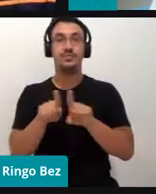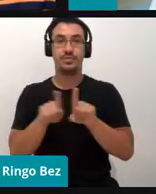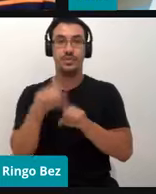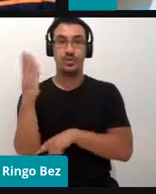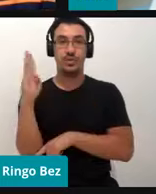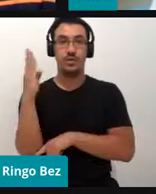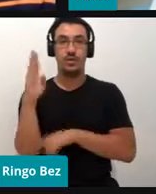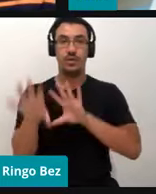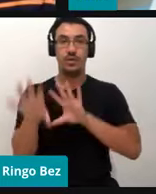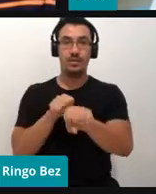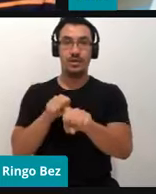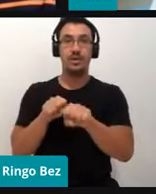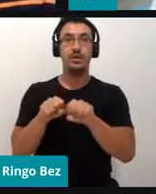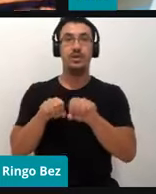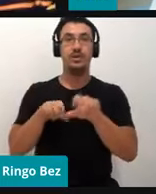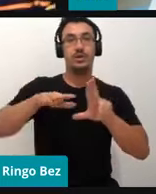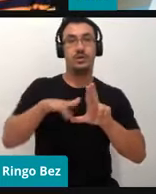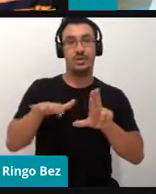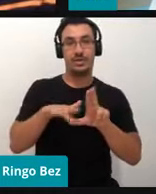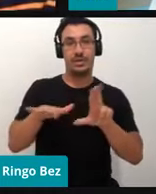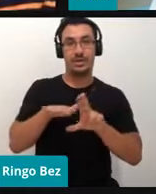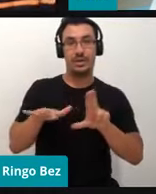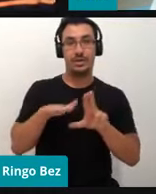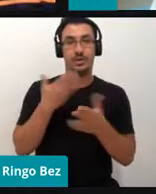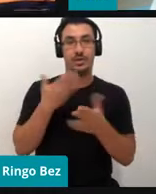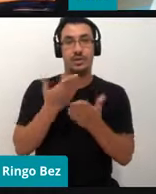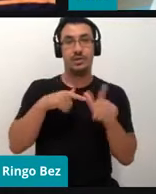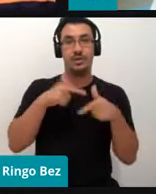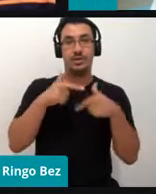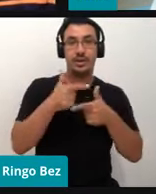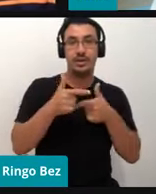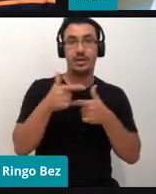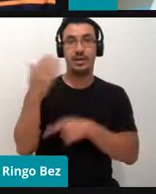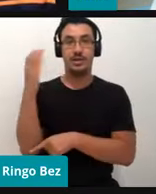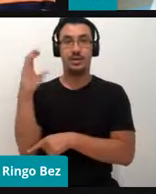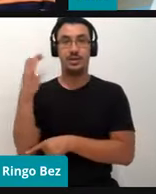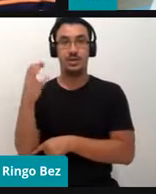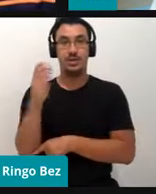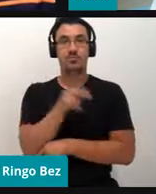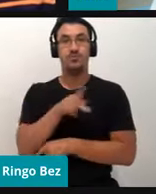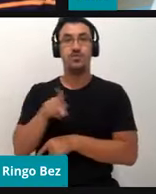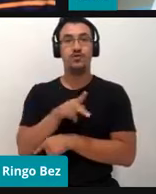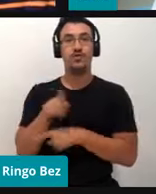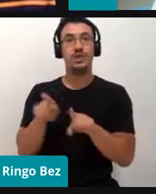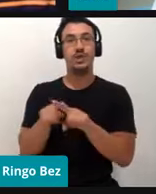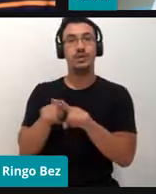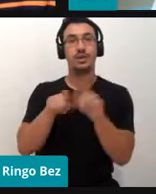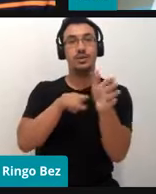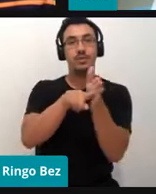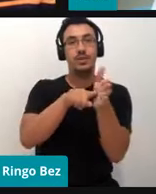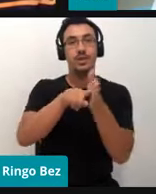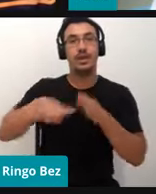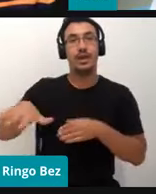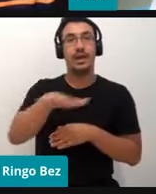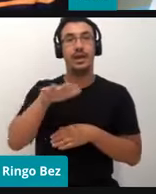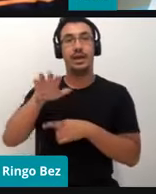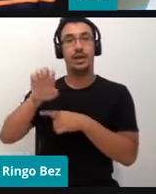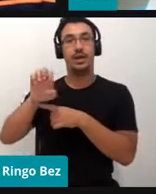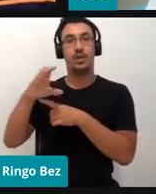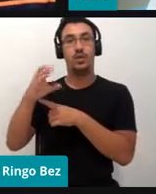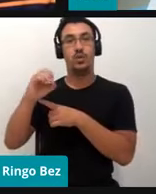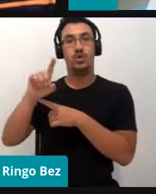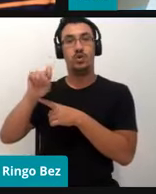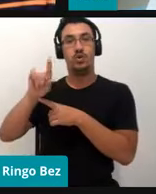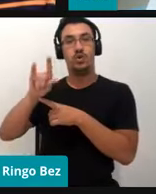setor litoral desde 2006. Ele é cientista, docente e pesquisador na área de ecologia, ecologia